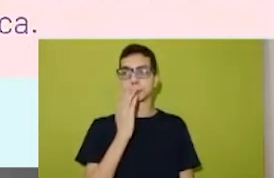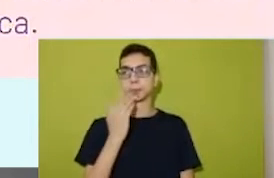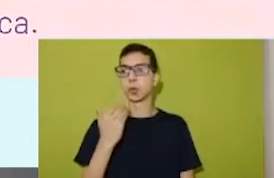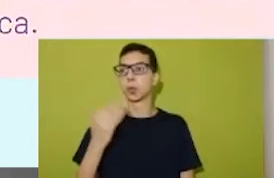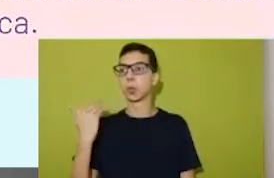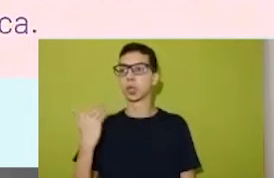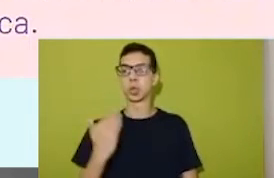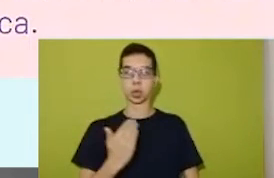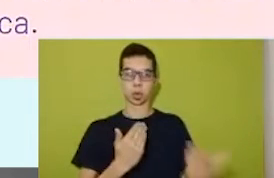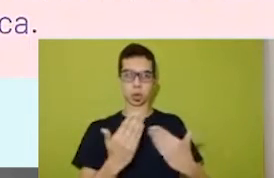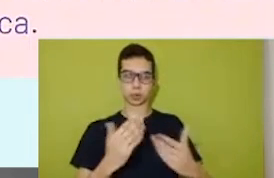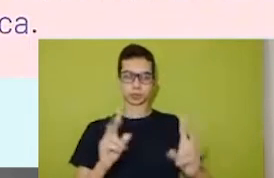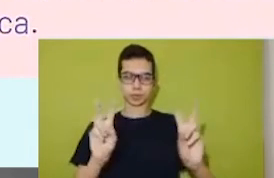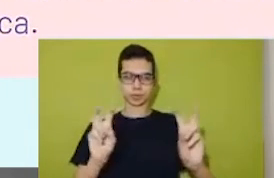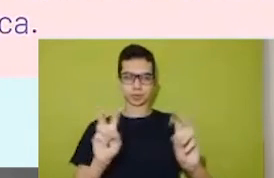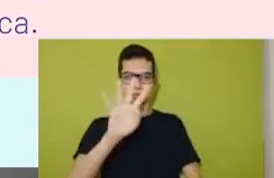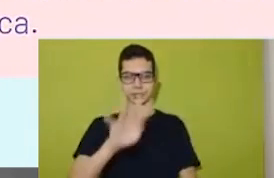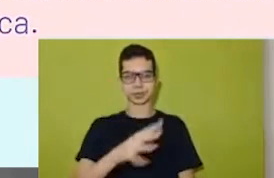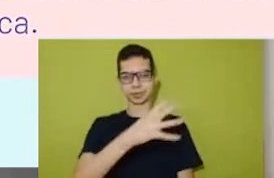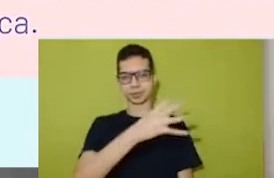sobre a planilha e tal, a gente